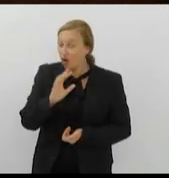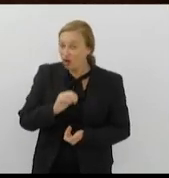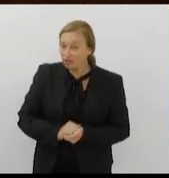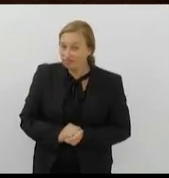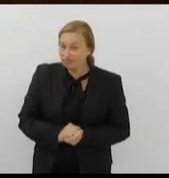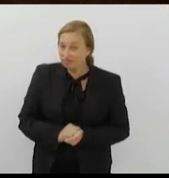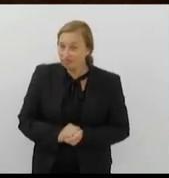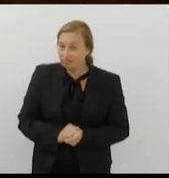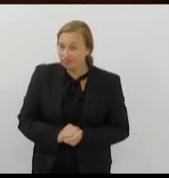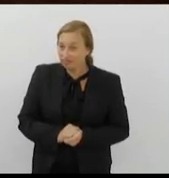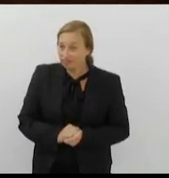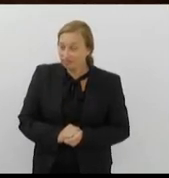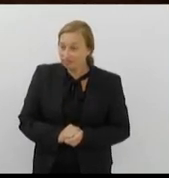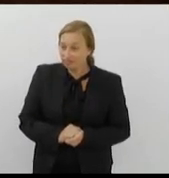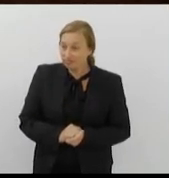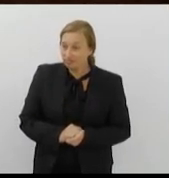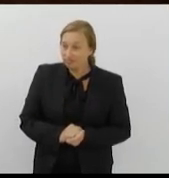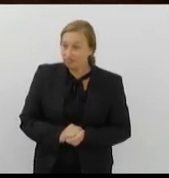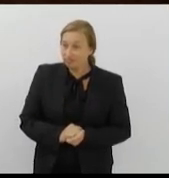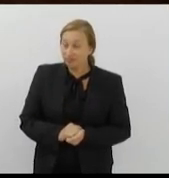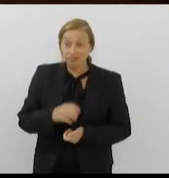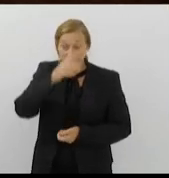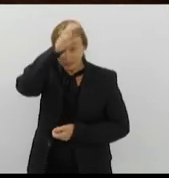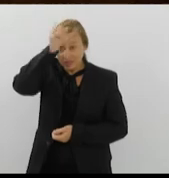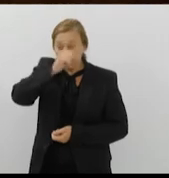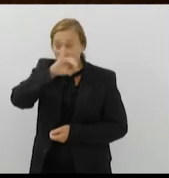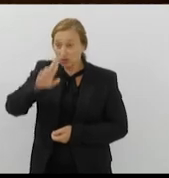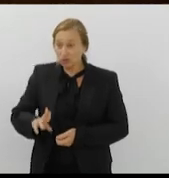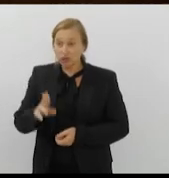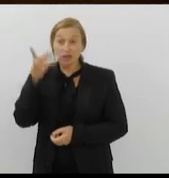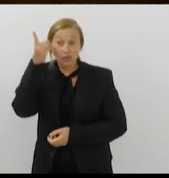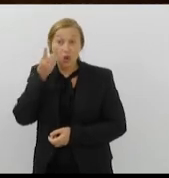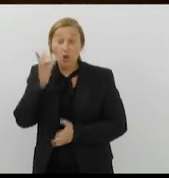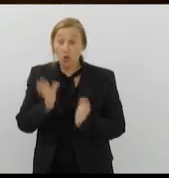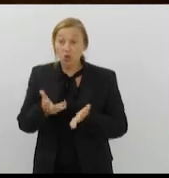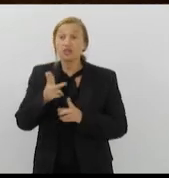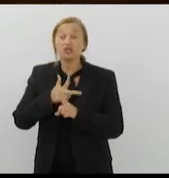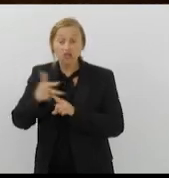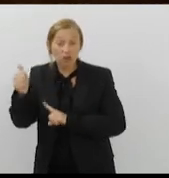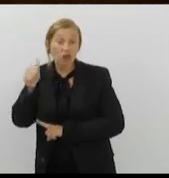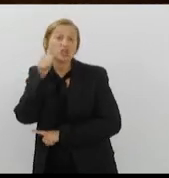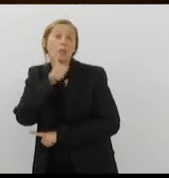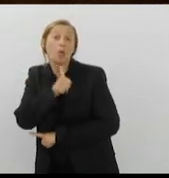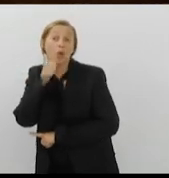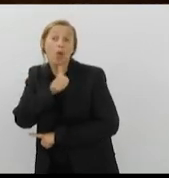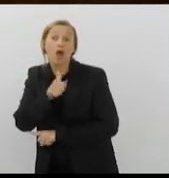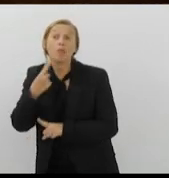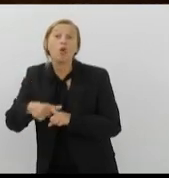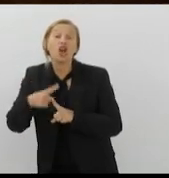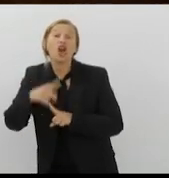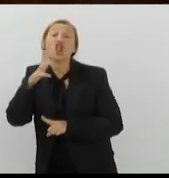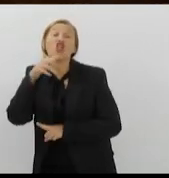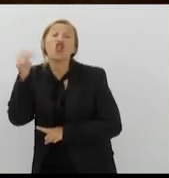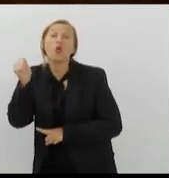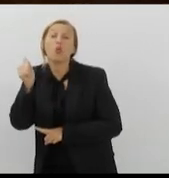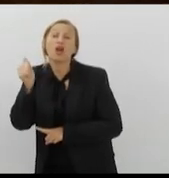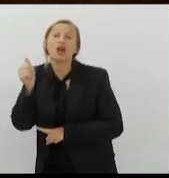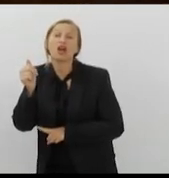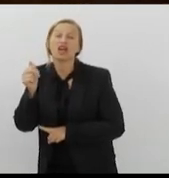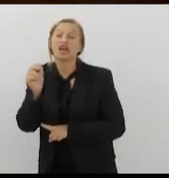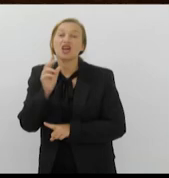E só por isso, deputado e presidente Tiaju, ela hoje é a vitoriosa que é. Porque nunca se impôs de